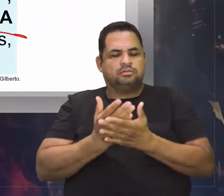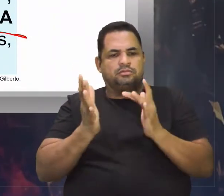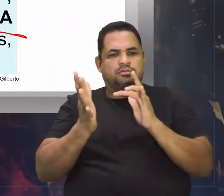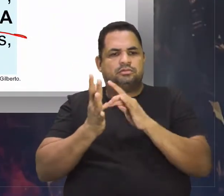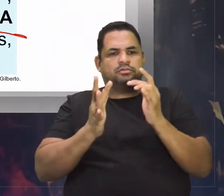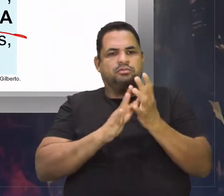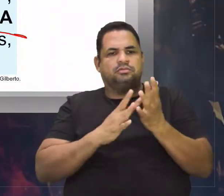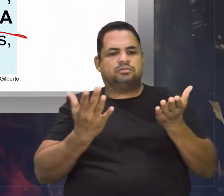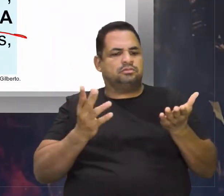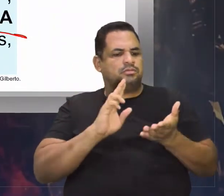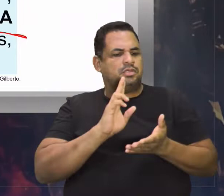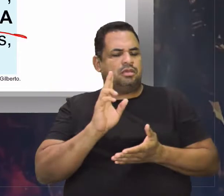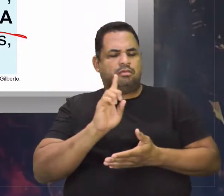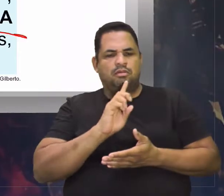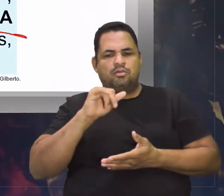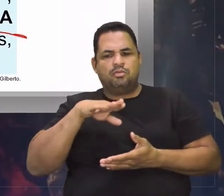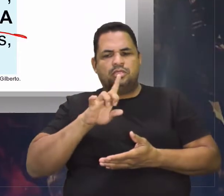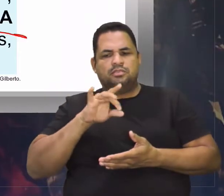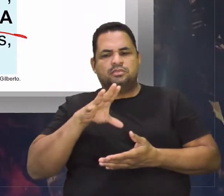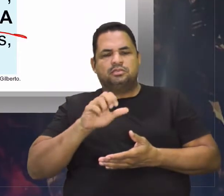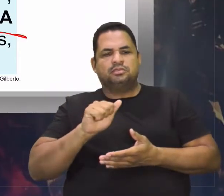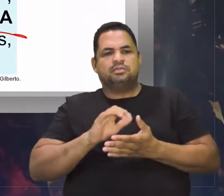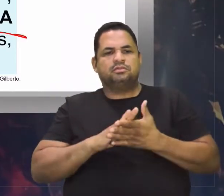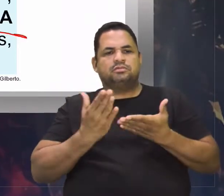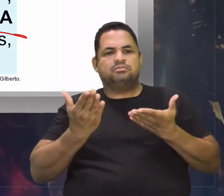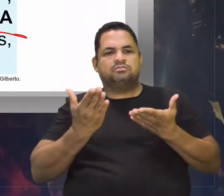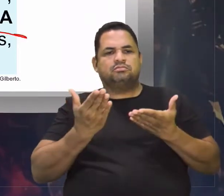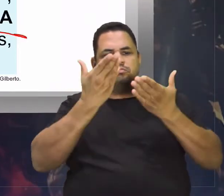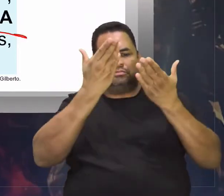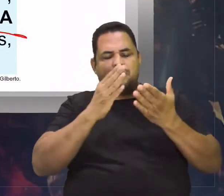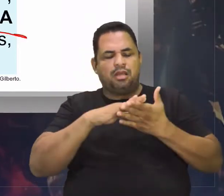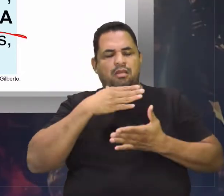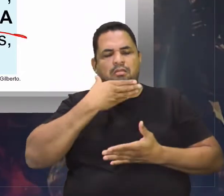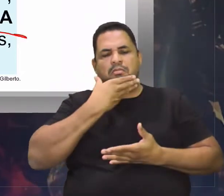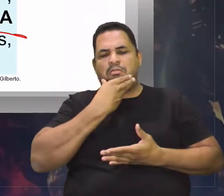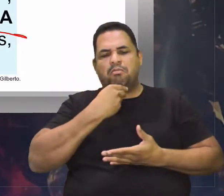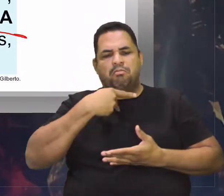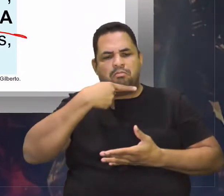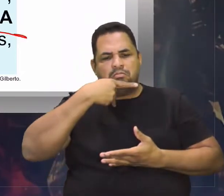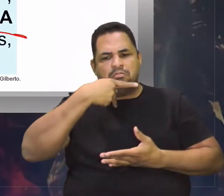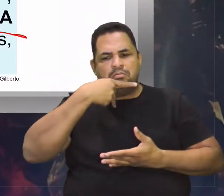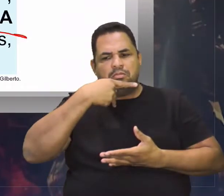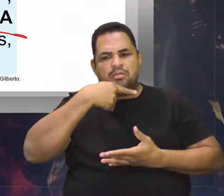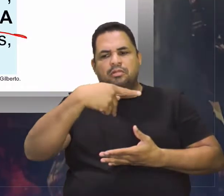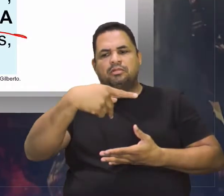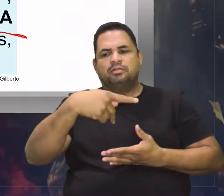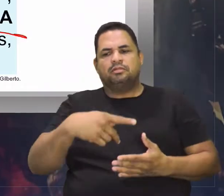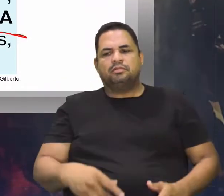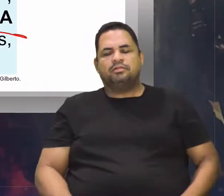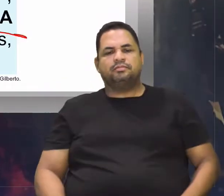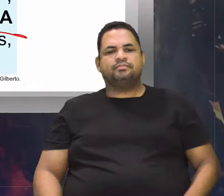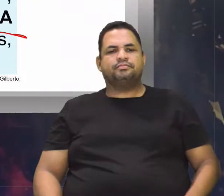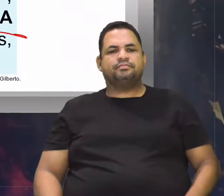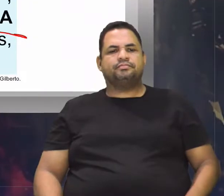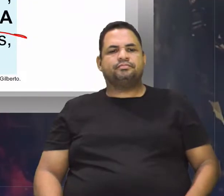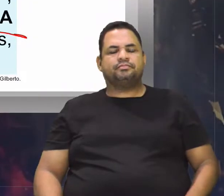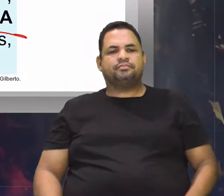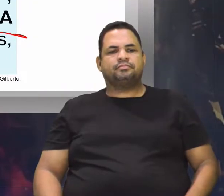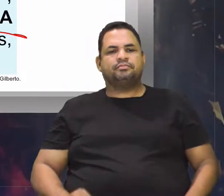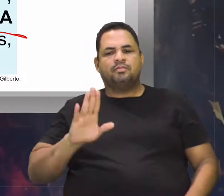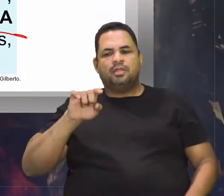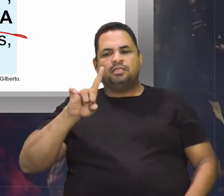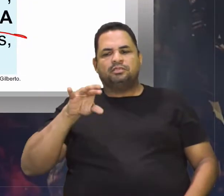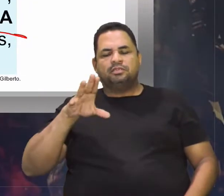não seja o Messias. Ele seja apenas um grande profeta. Olha a diferença. E que o